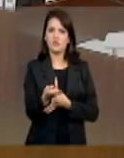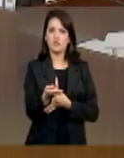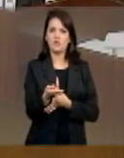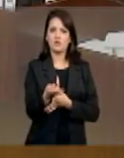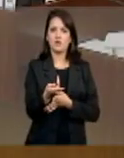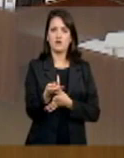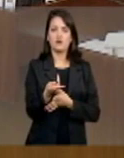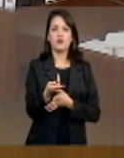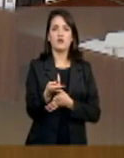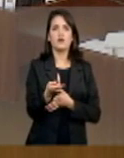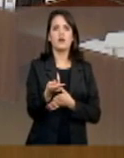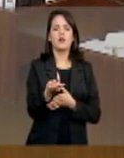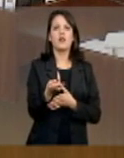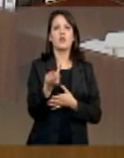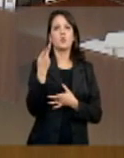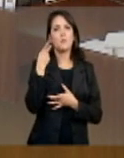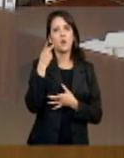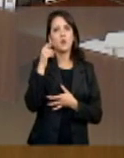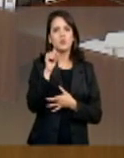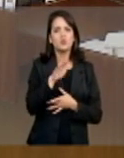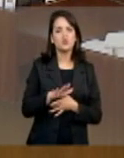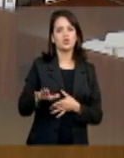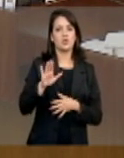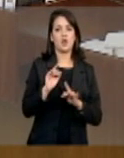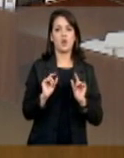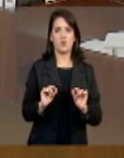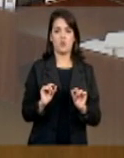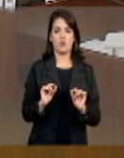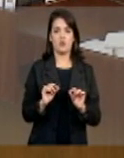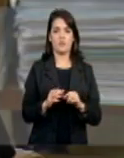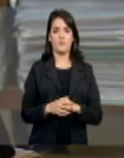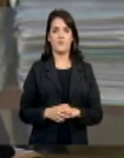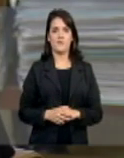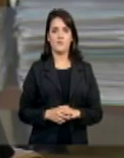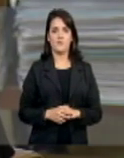geral da república no sentido de que